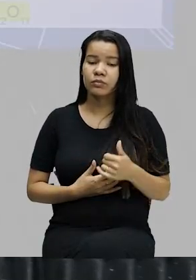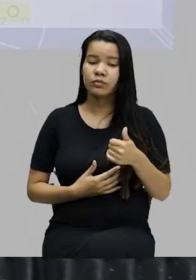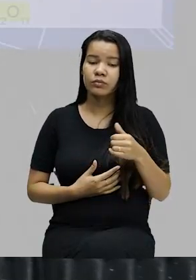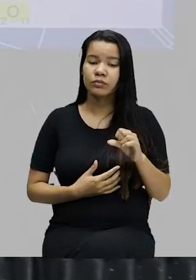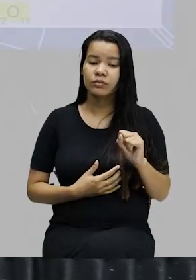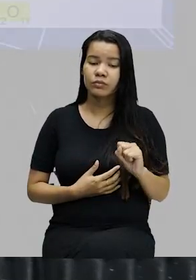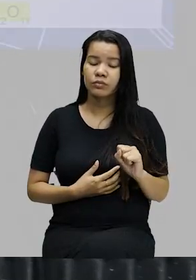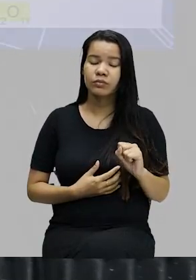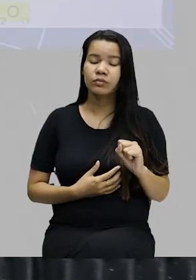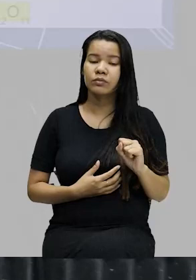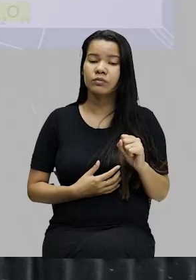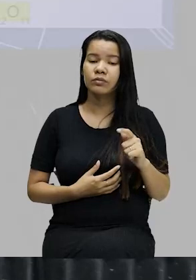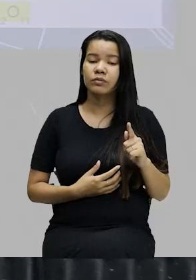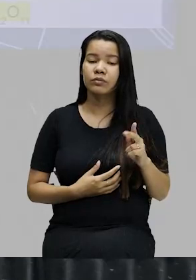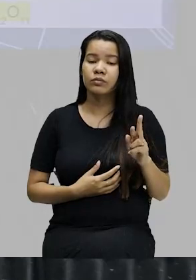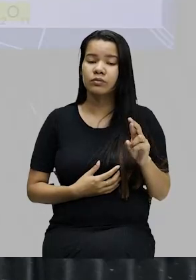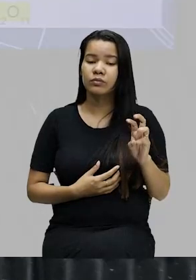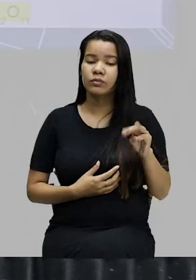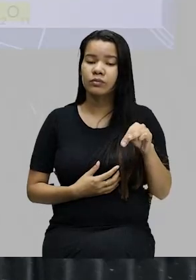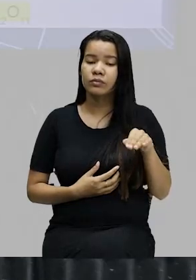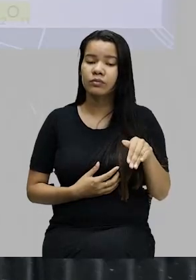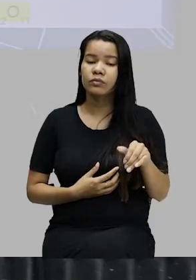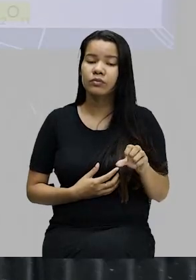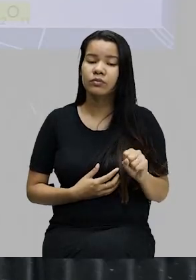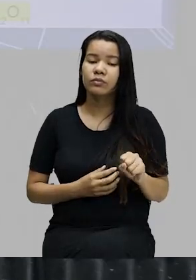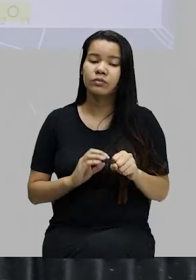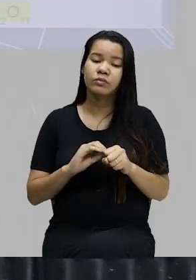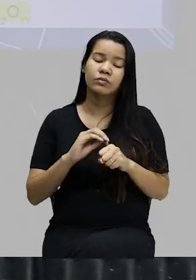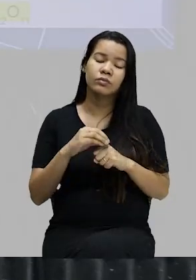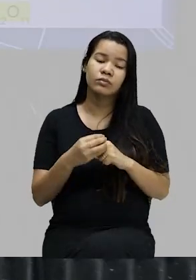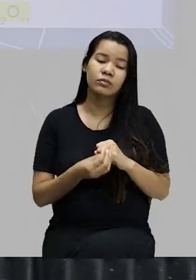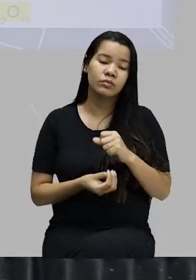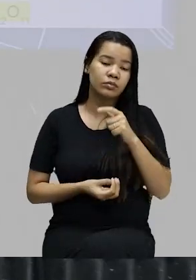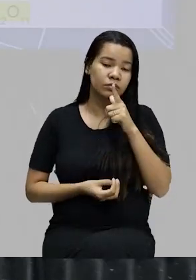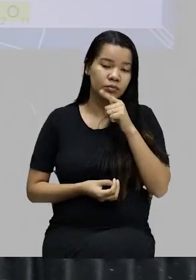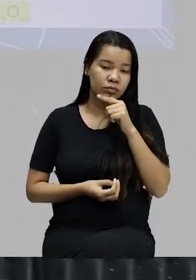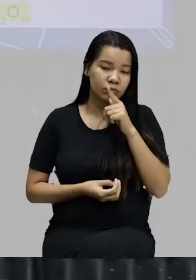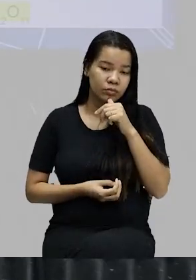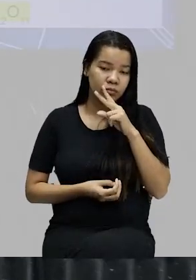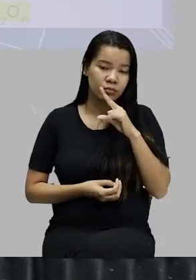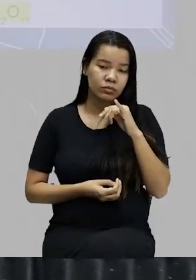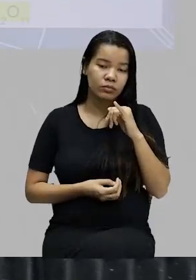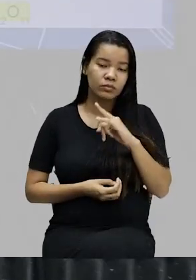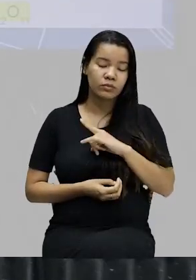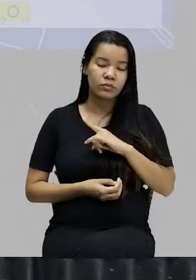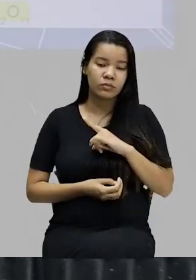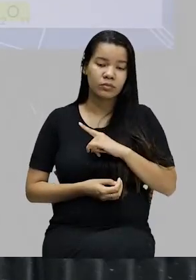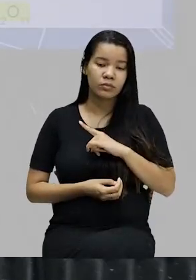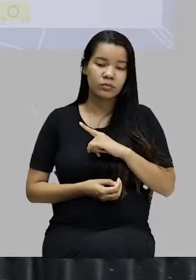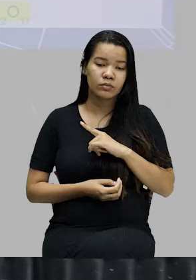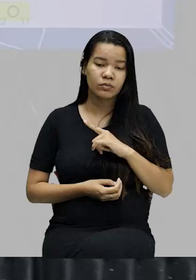18 gramas de moléculas de água, isso vai conter